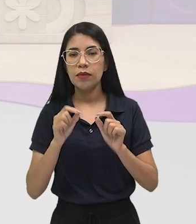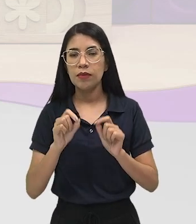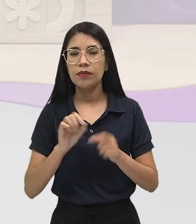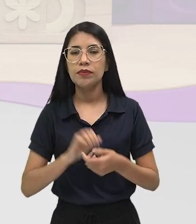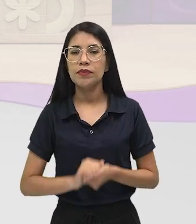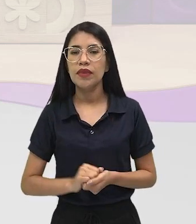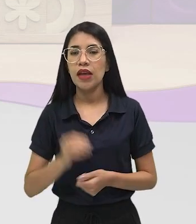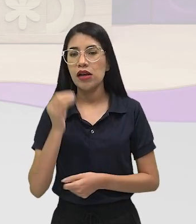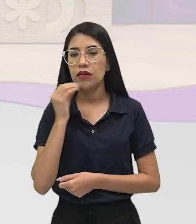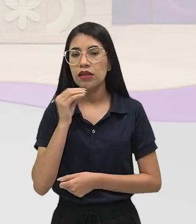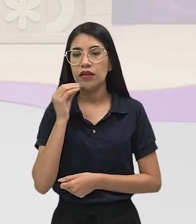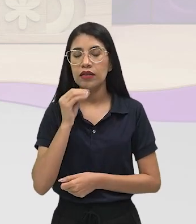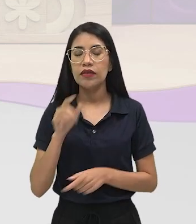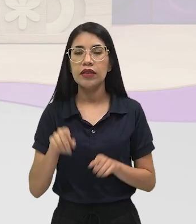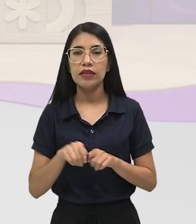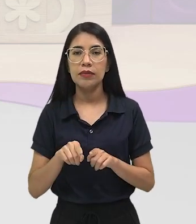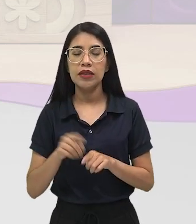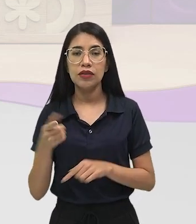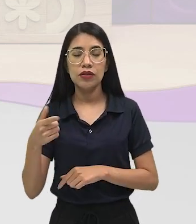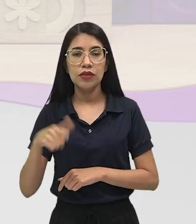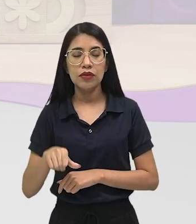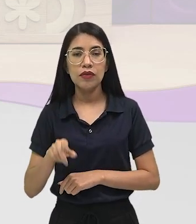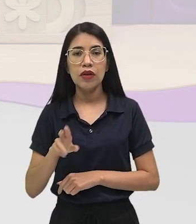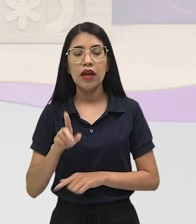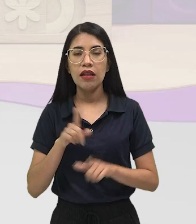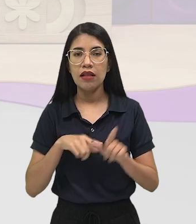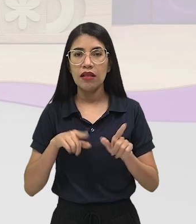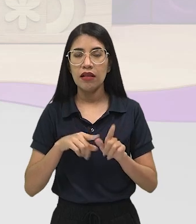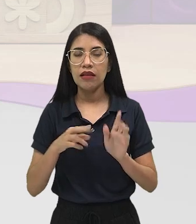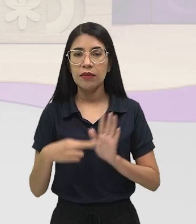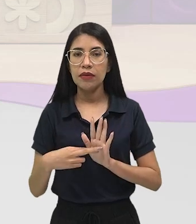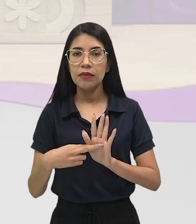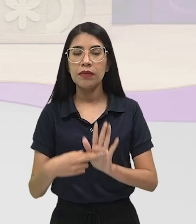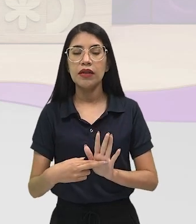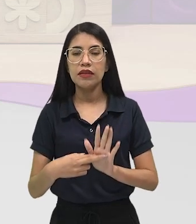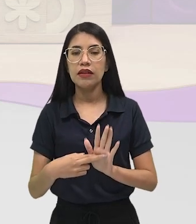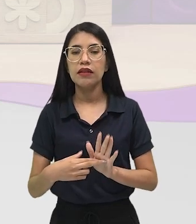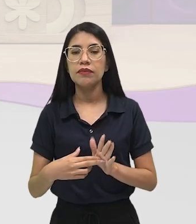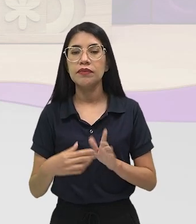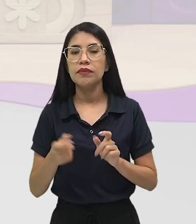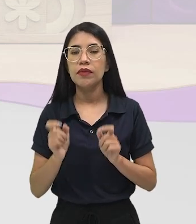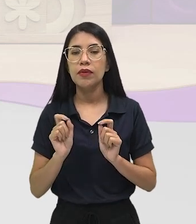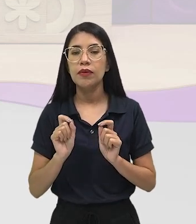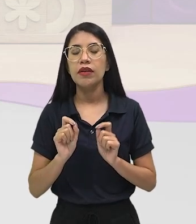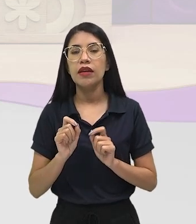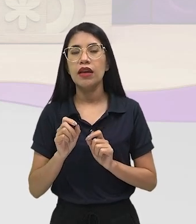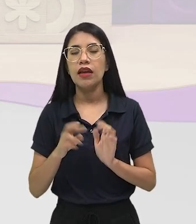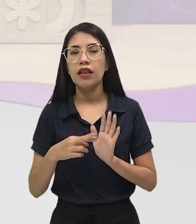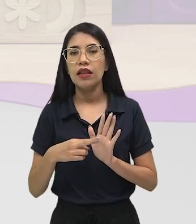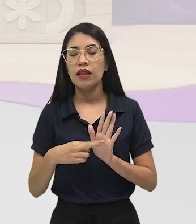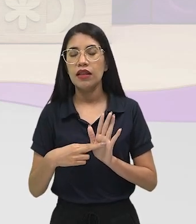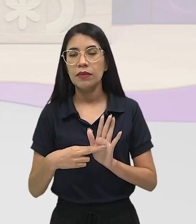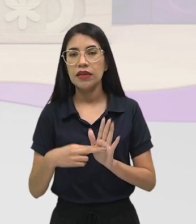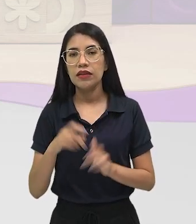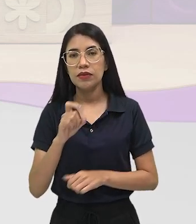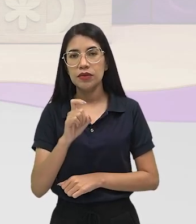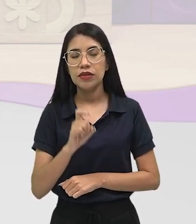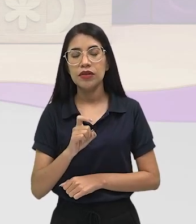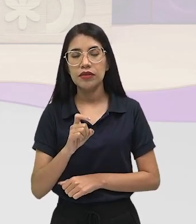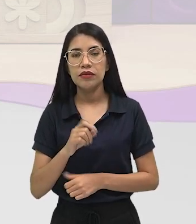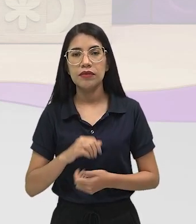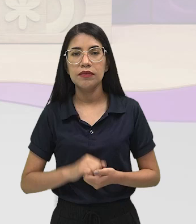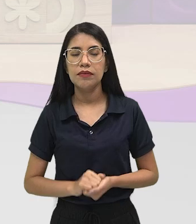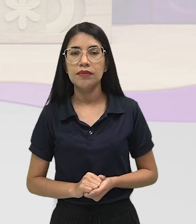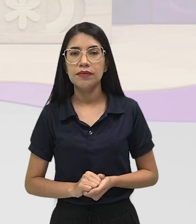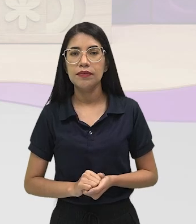deformação. E, novamente, nós usamos aqui uma letra para representar. E essa letra também nós vimos bastante na matemática,